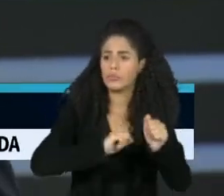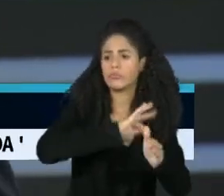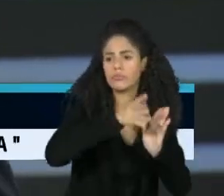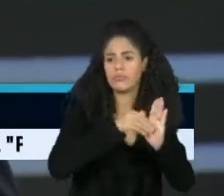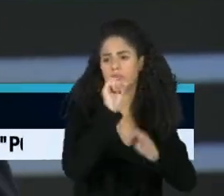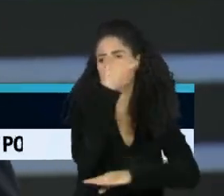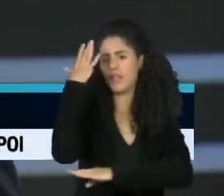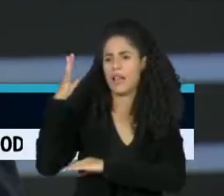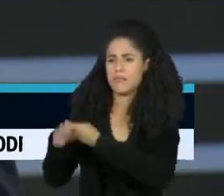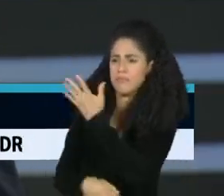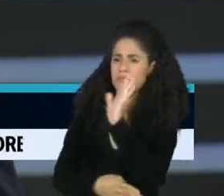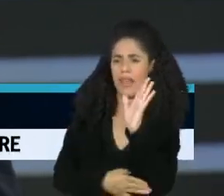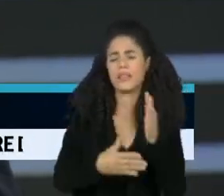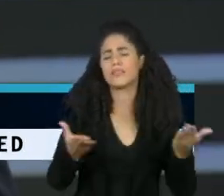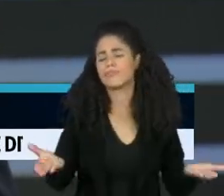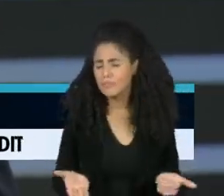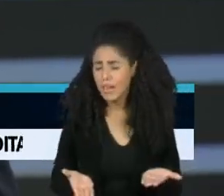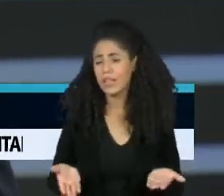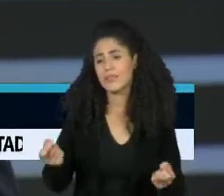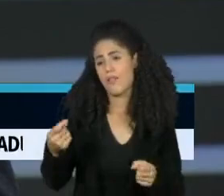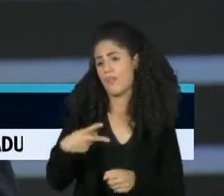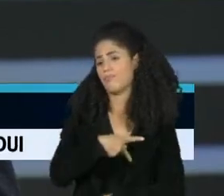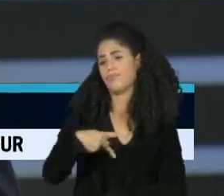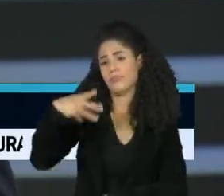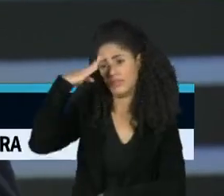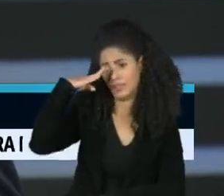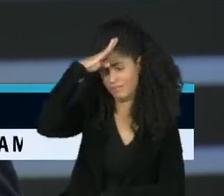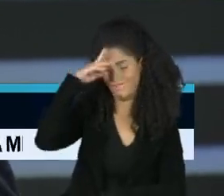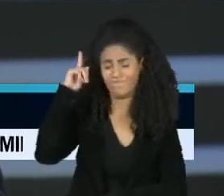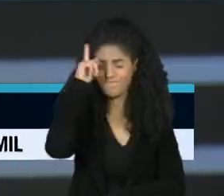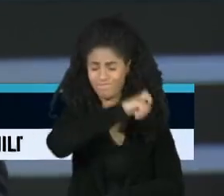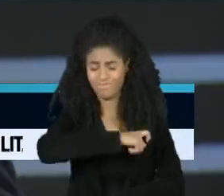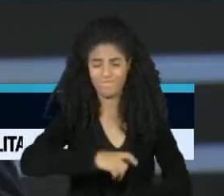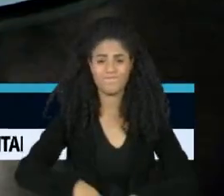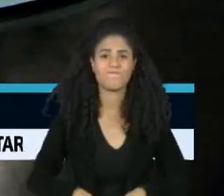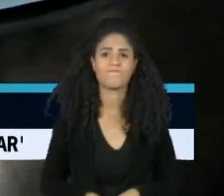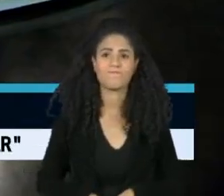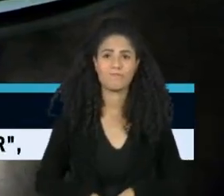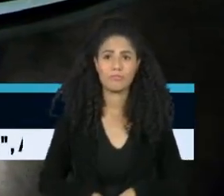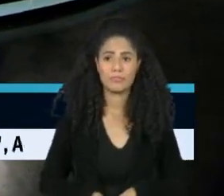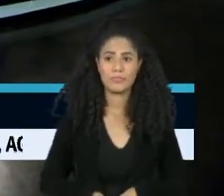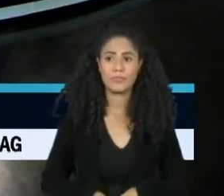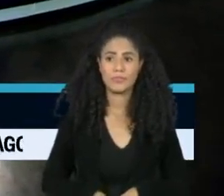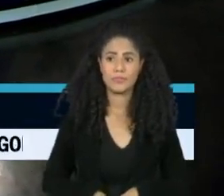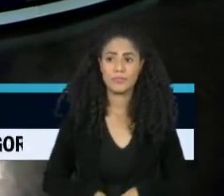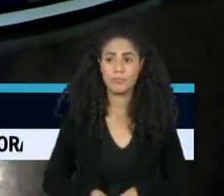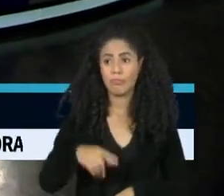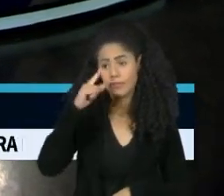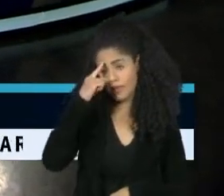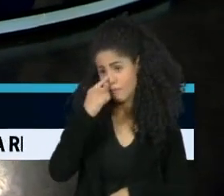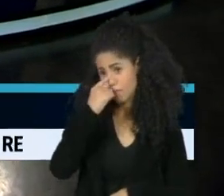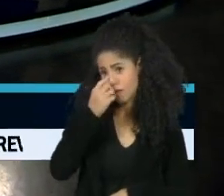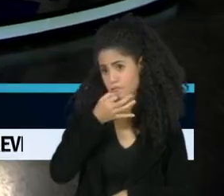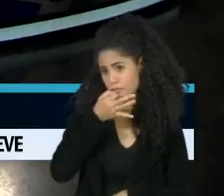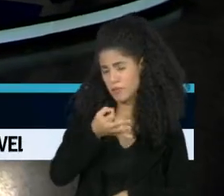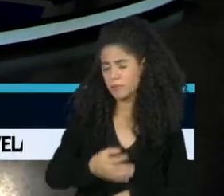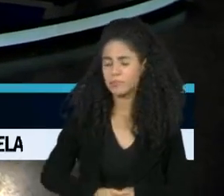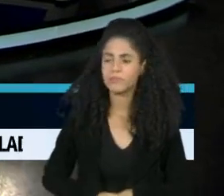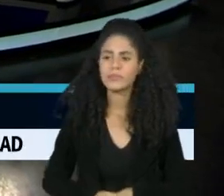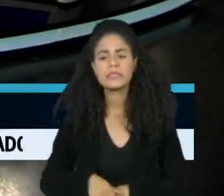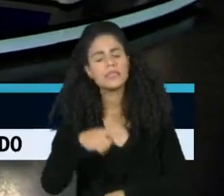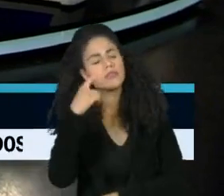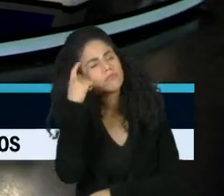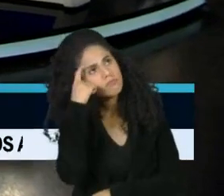como instrumento O que é um Delírio mas esse governo vive de teorias conspirativas Fazer o que né não é não Ele tava